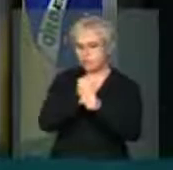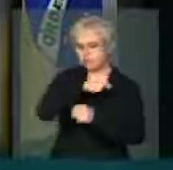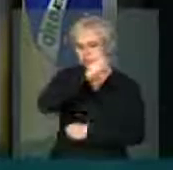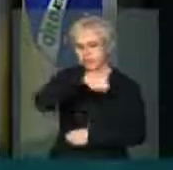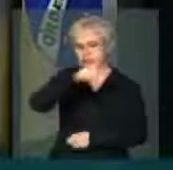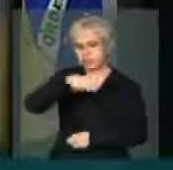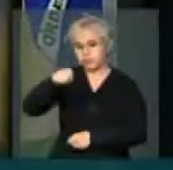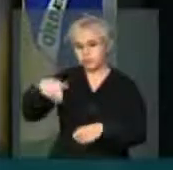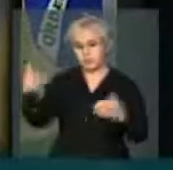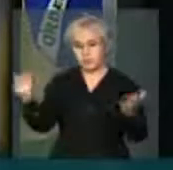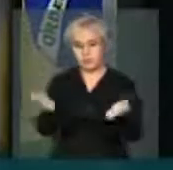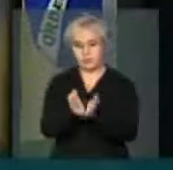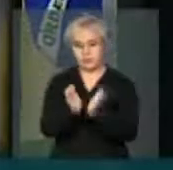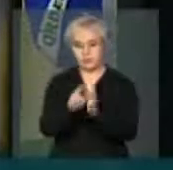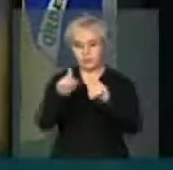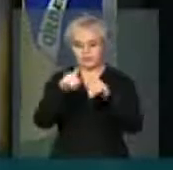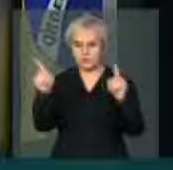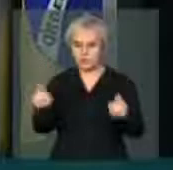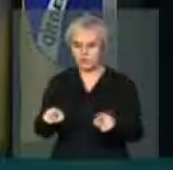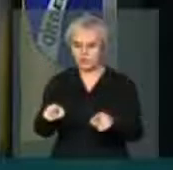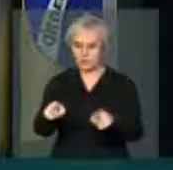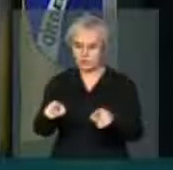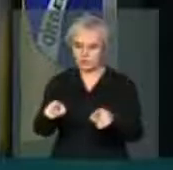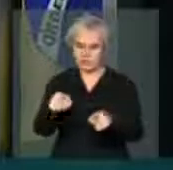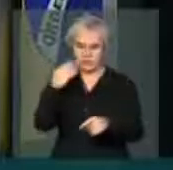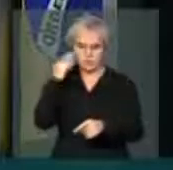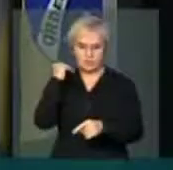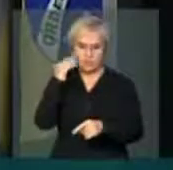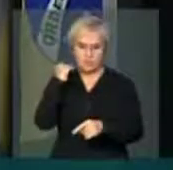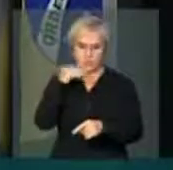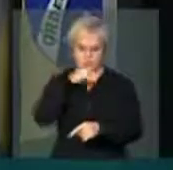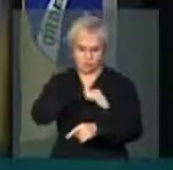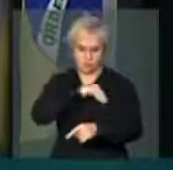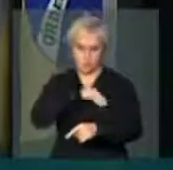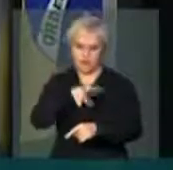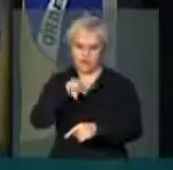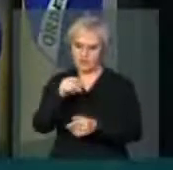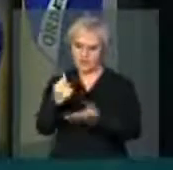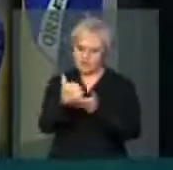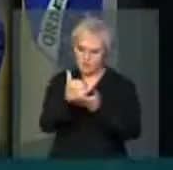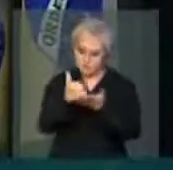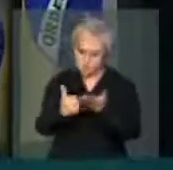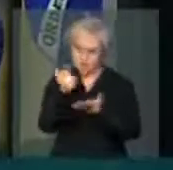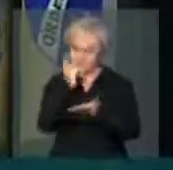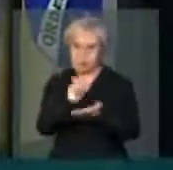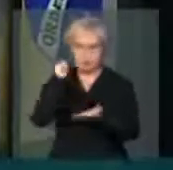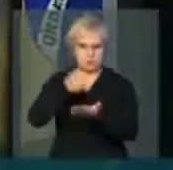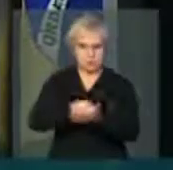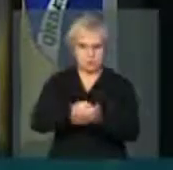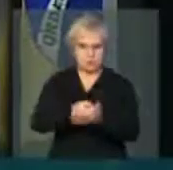os servidores ficam sabendo que vão ter que abrir mão de parte do salário para cobrir o buraco.